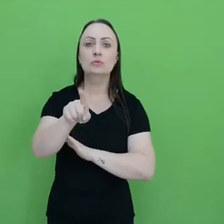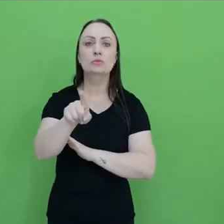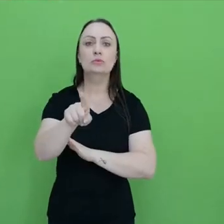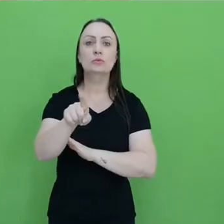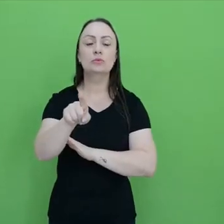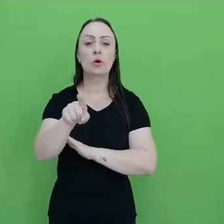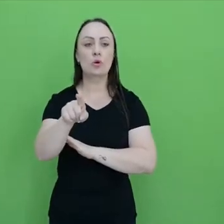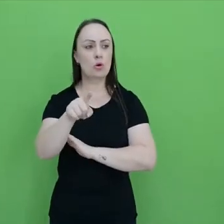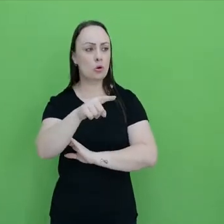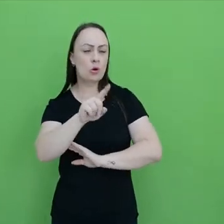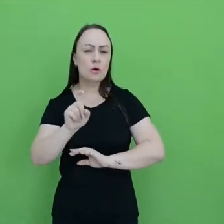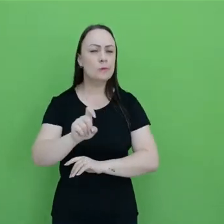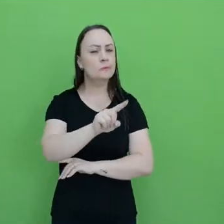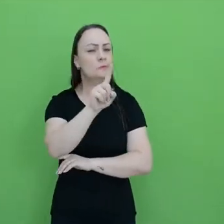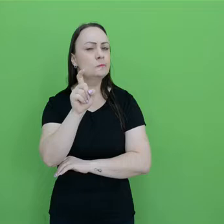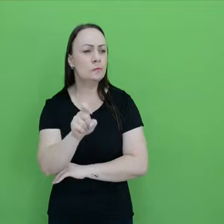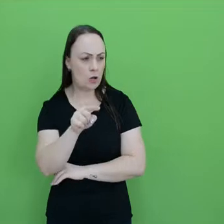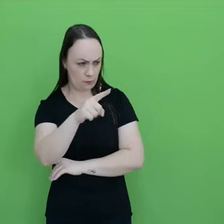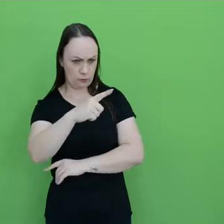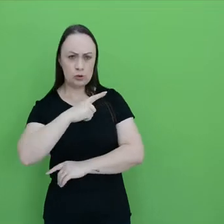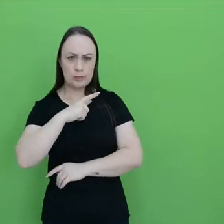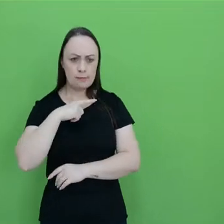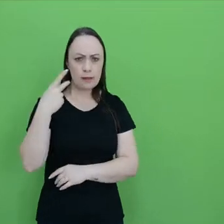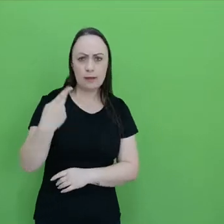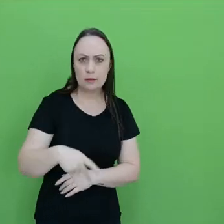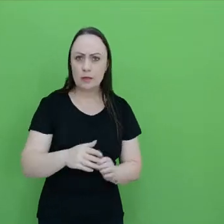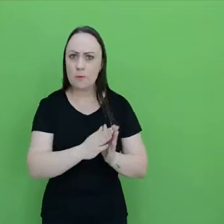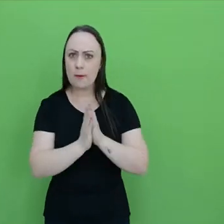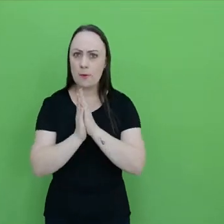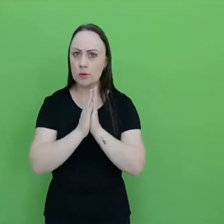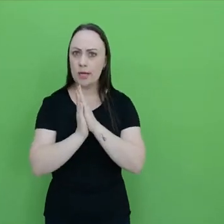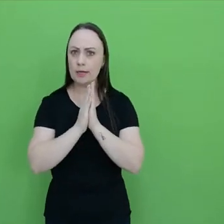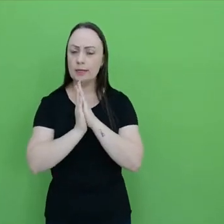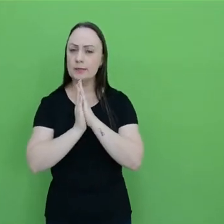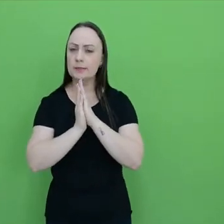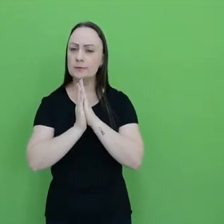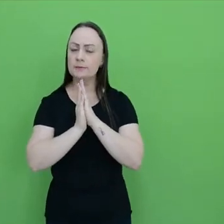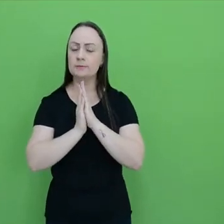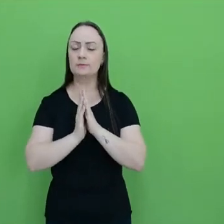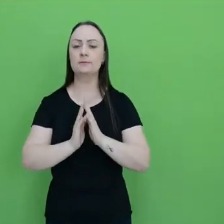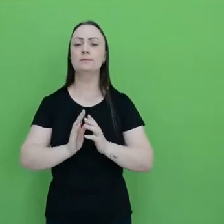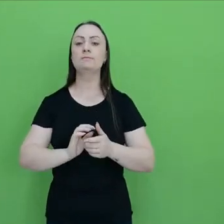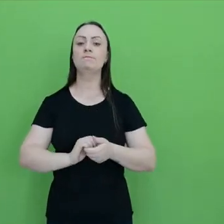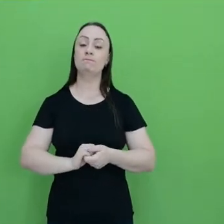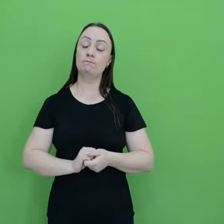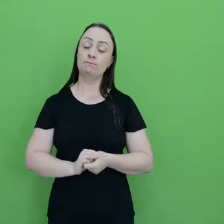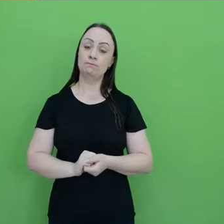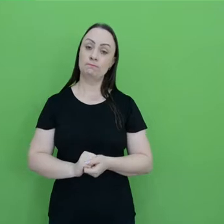perguntou: por acaso, você não tem aqui uma boneca? Iva toca violino.